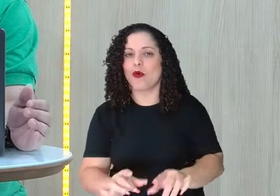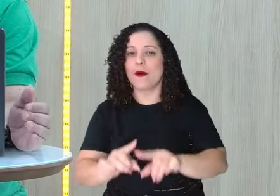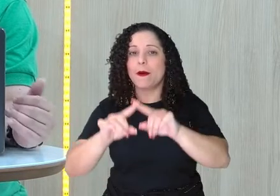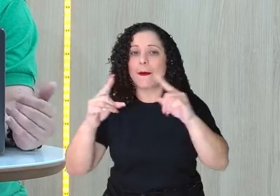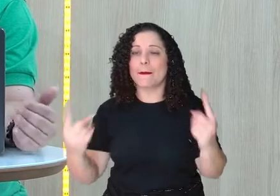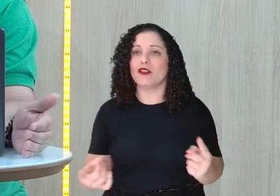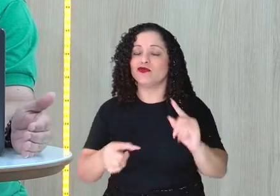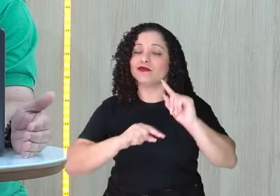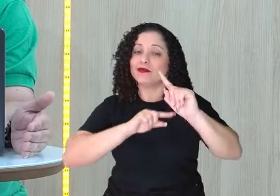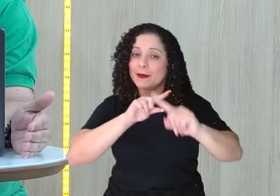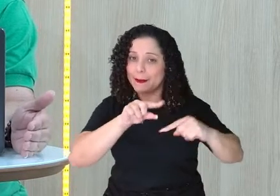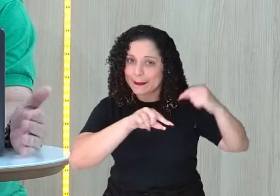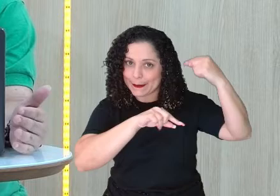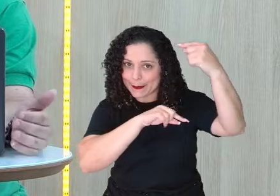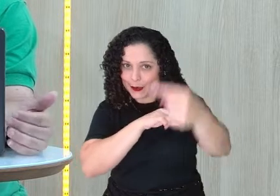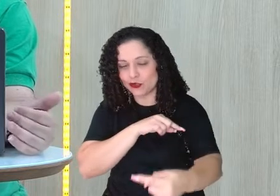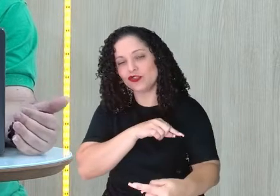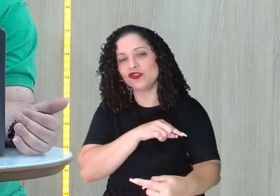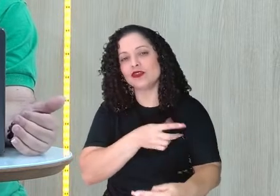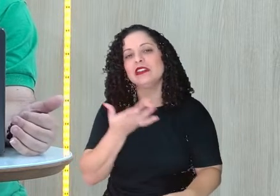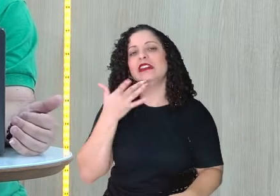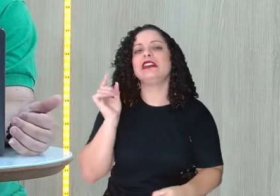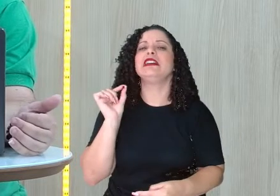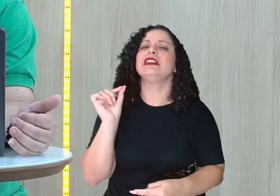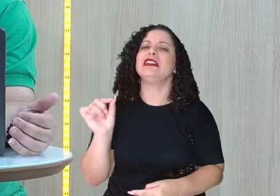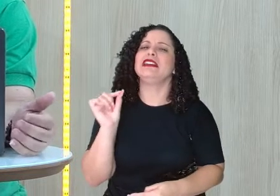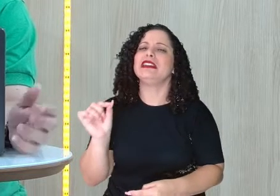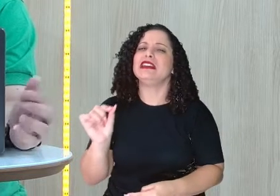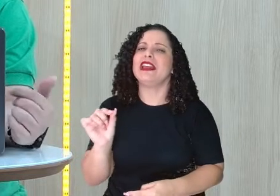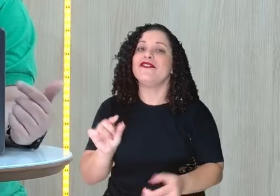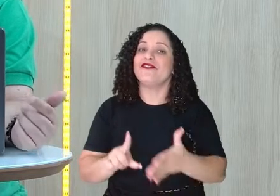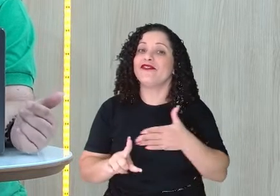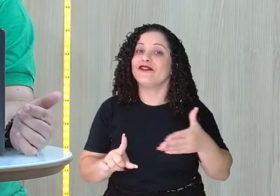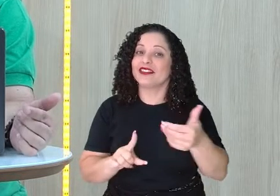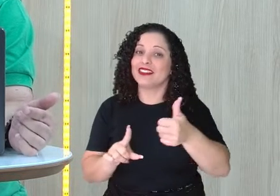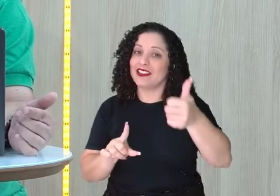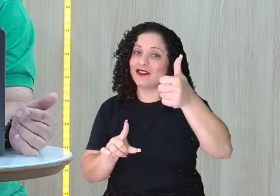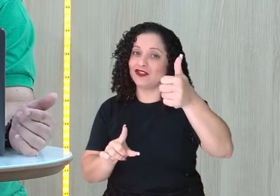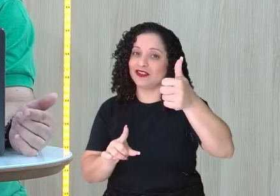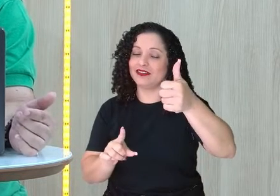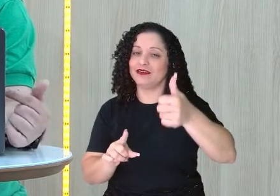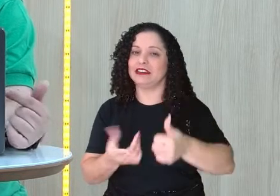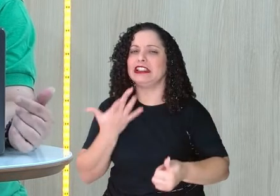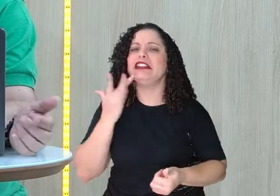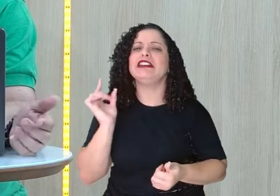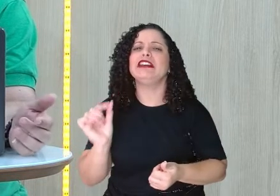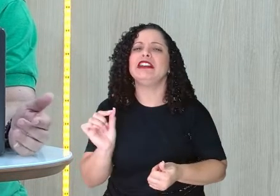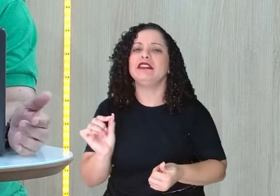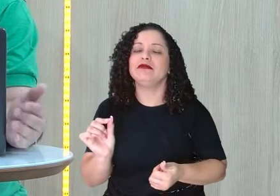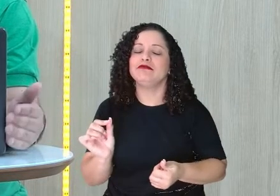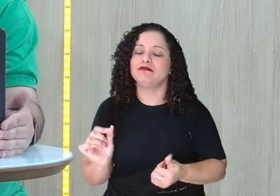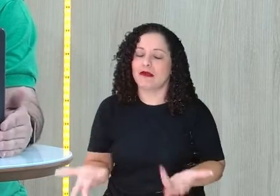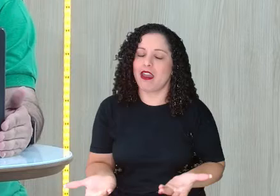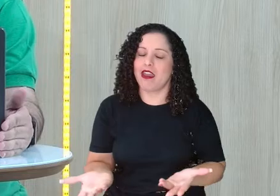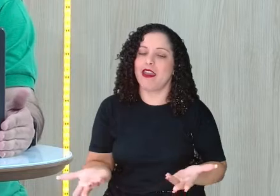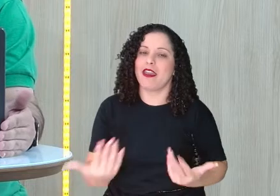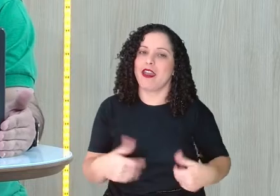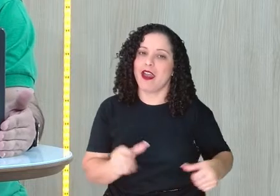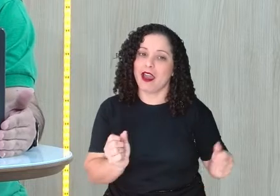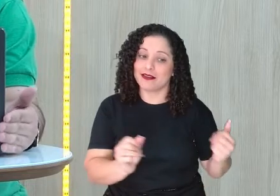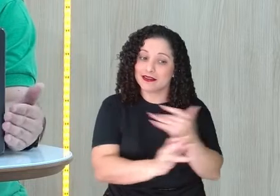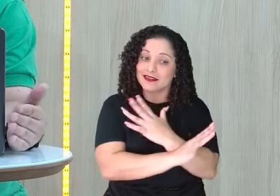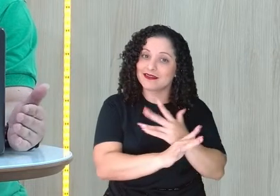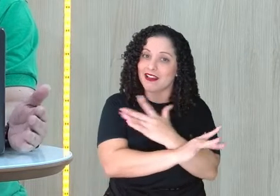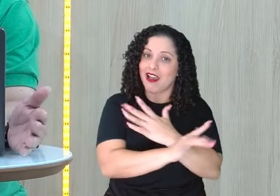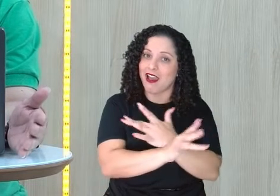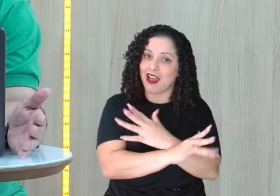mas posteriormente, quem vai levar vantagem, ou quem vai tentar levar vantagem nesse sistema, é a metrópole.